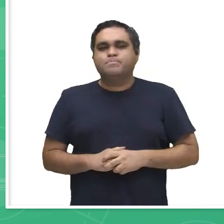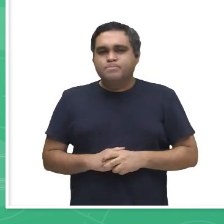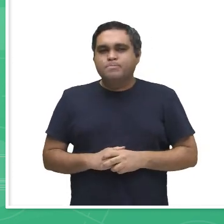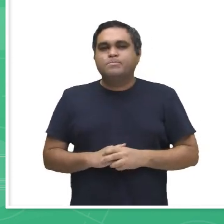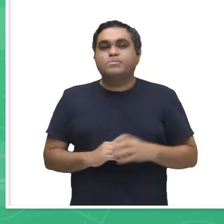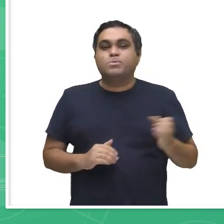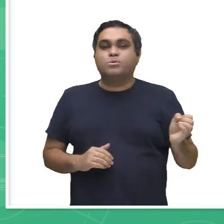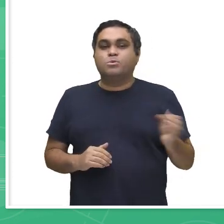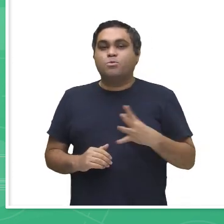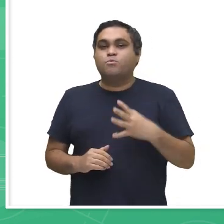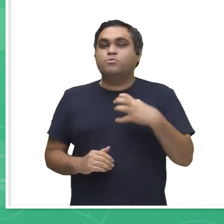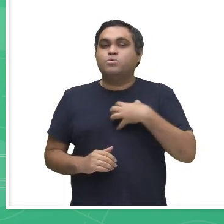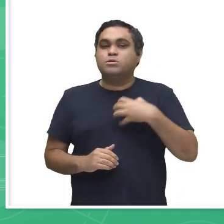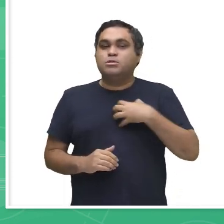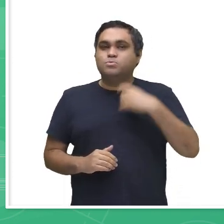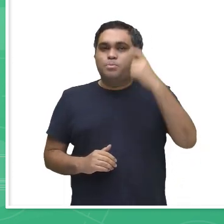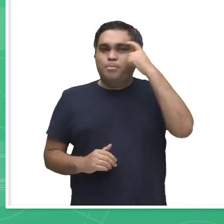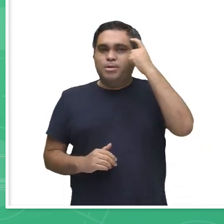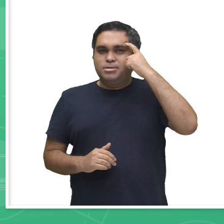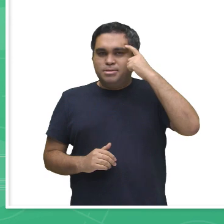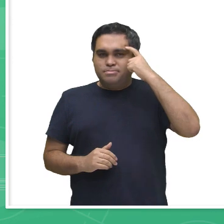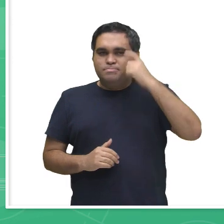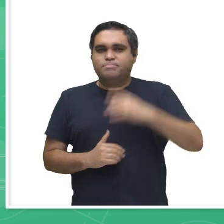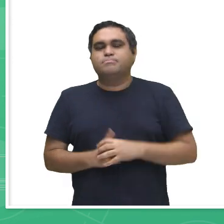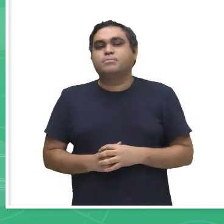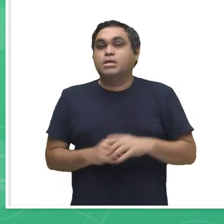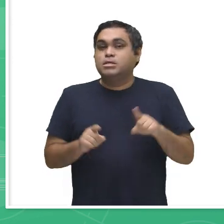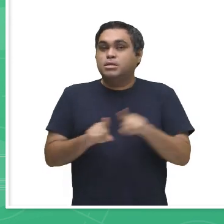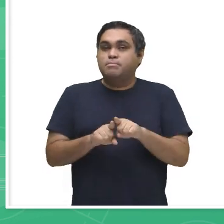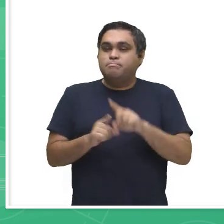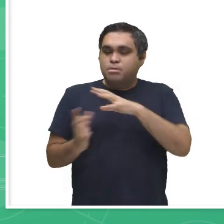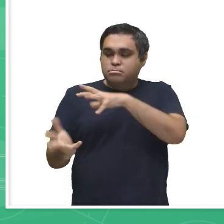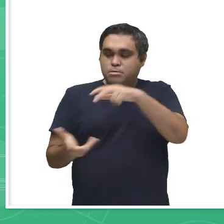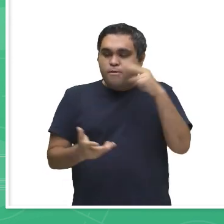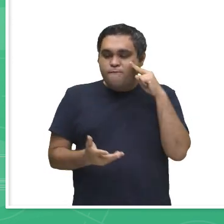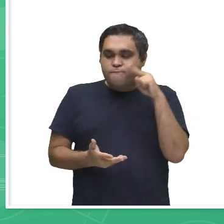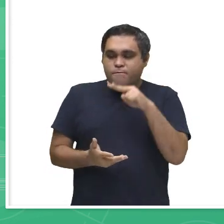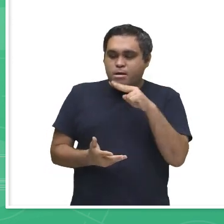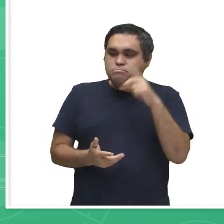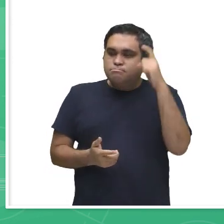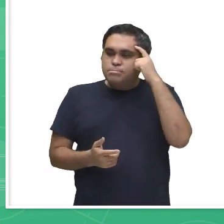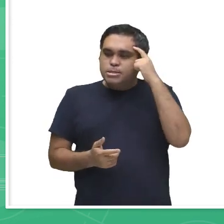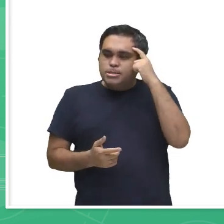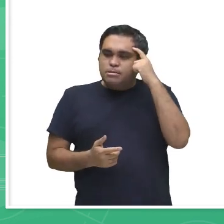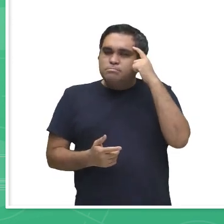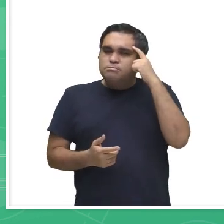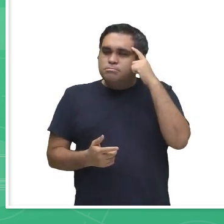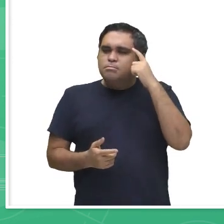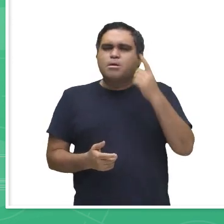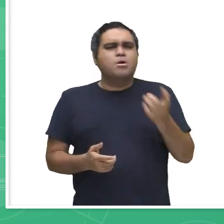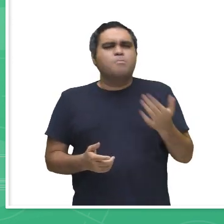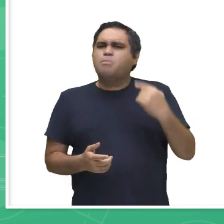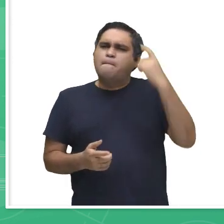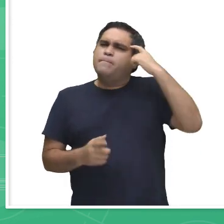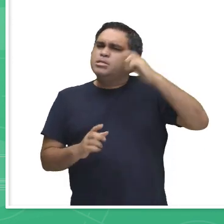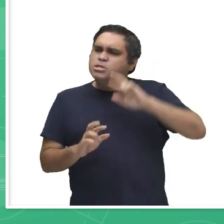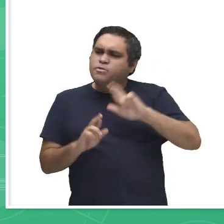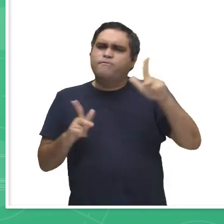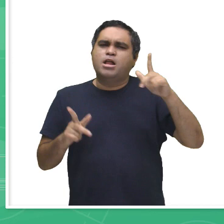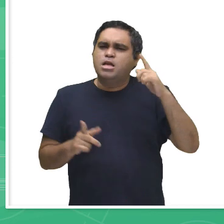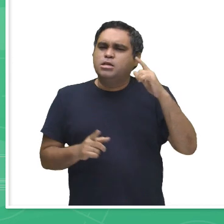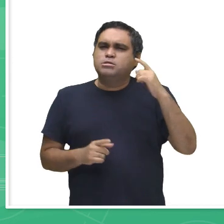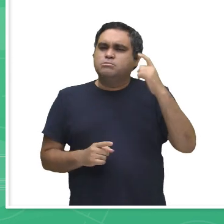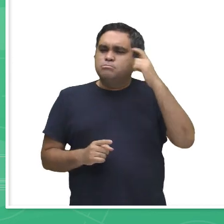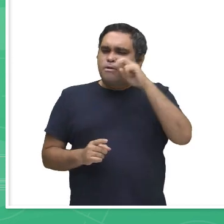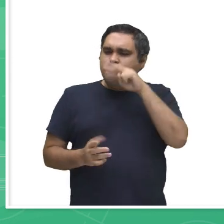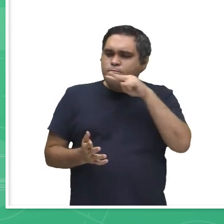pensar, tá? E de ver o mundo. Pensar, vamos pensar um mundo diferente. Vamos lá, quais são esses contextos